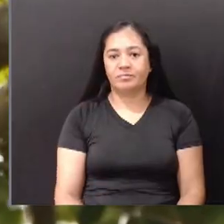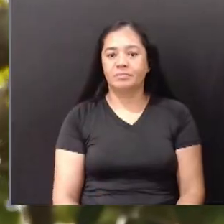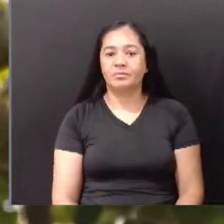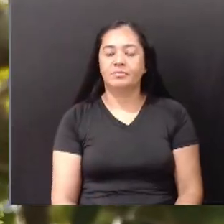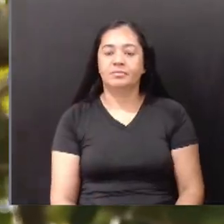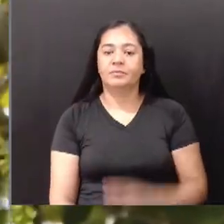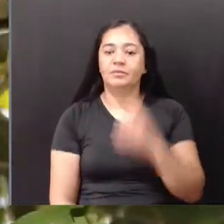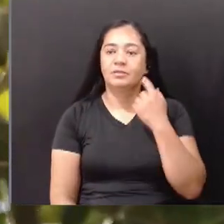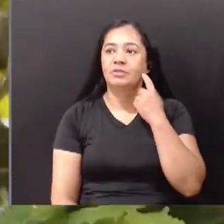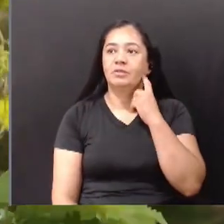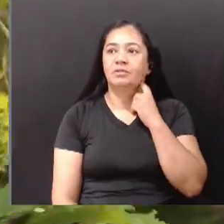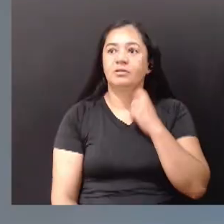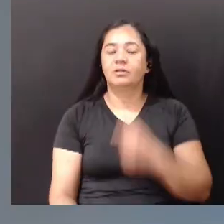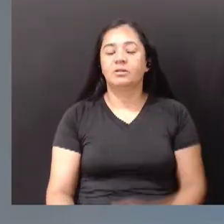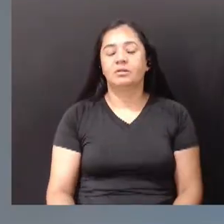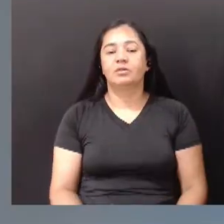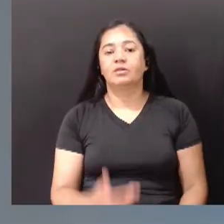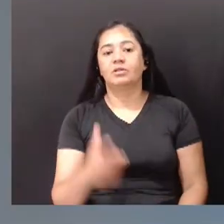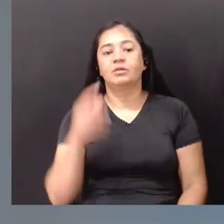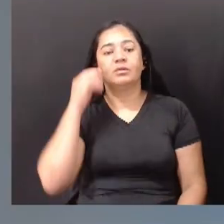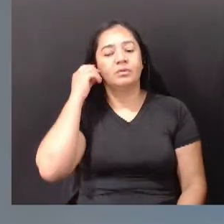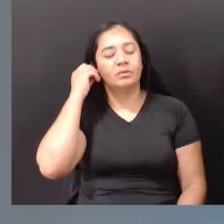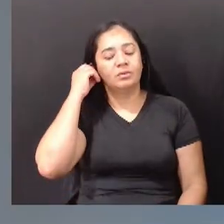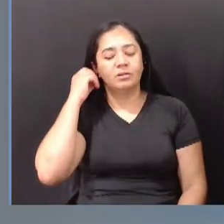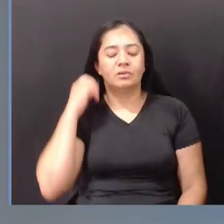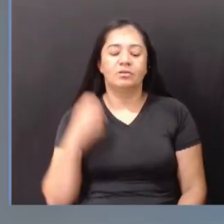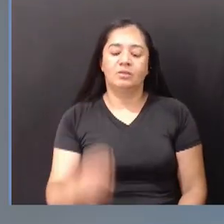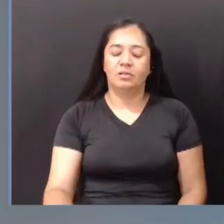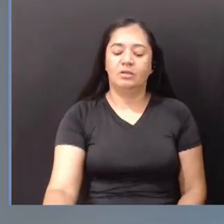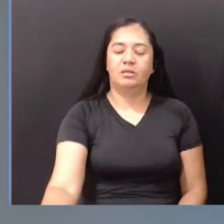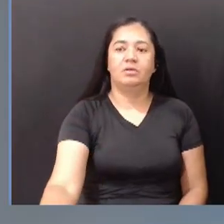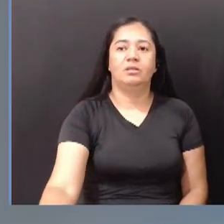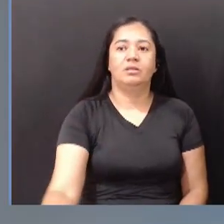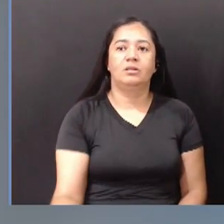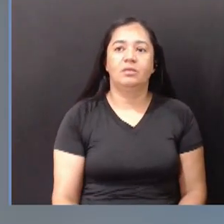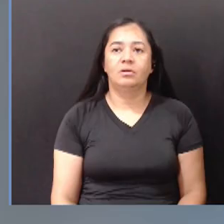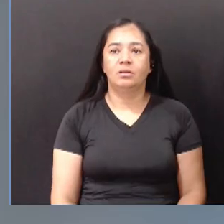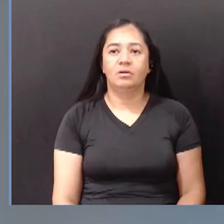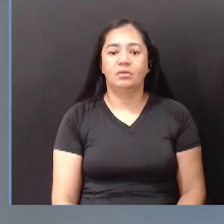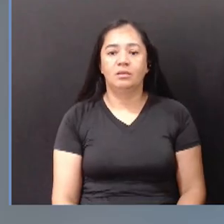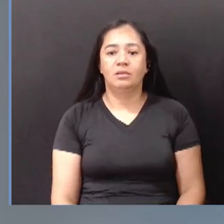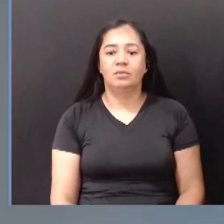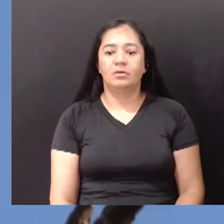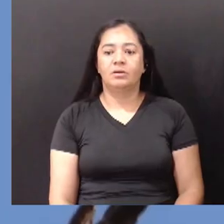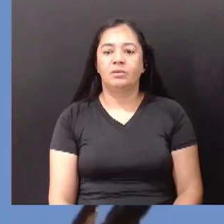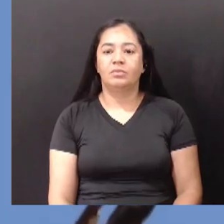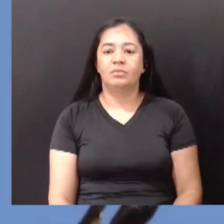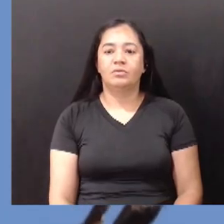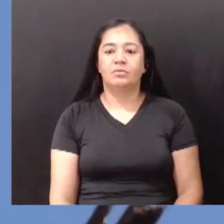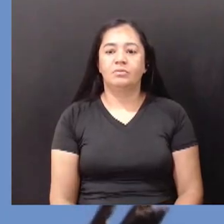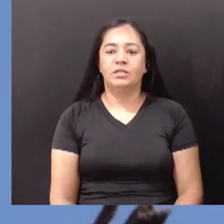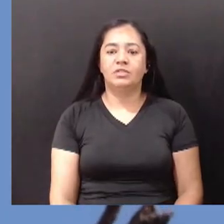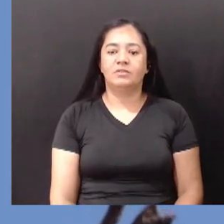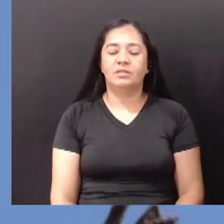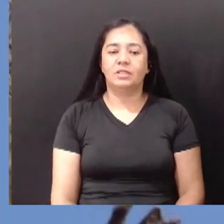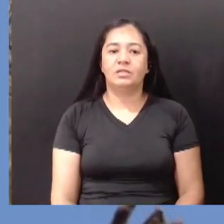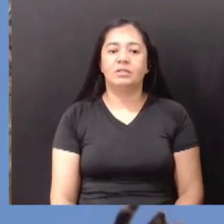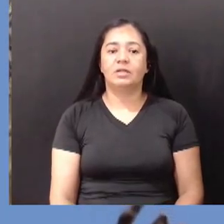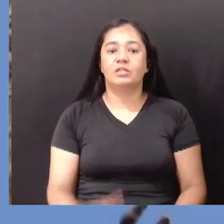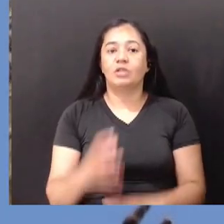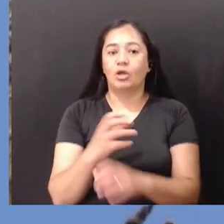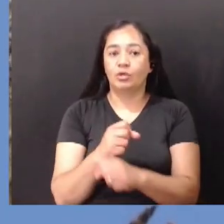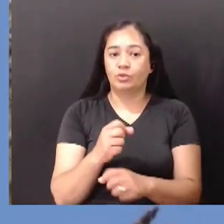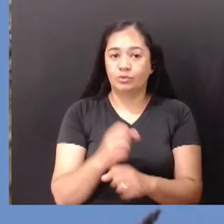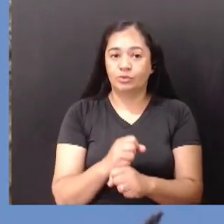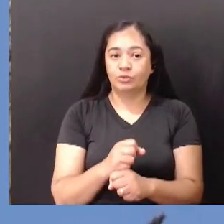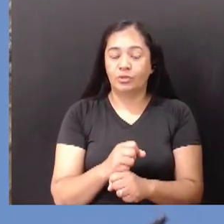como ocorre com alguns outros gaviões que já são mais flexíveis quanto à alimentação. No total aqui,